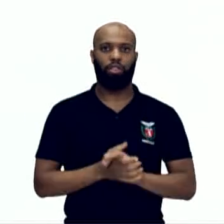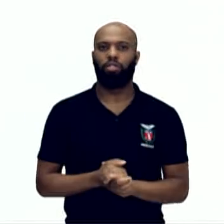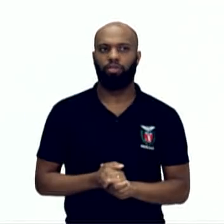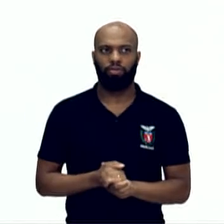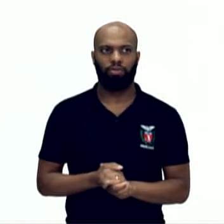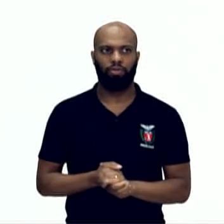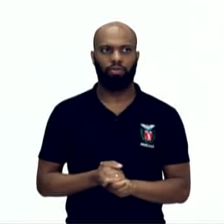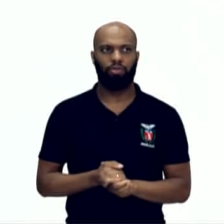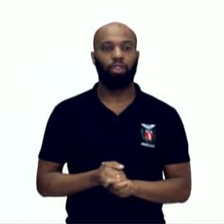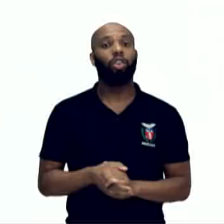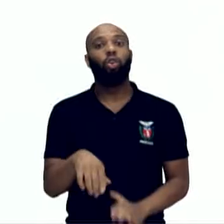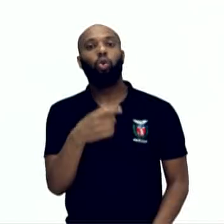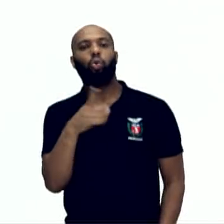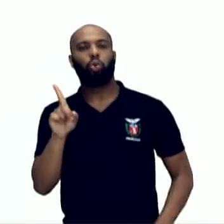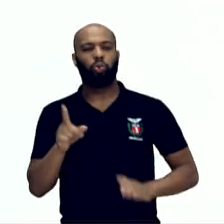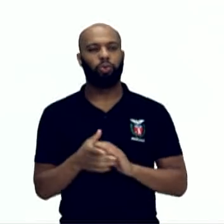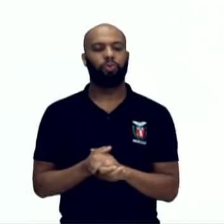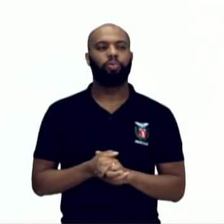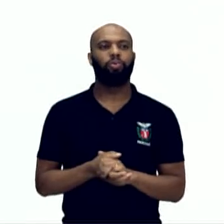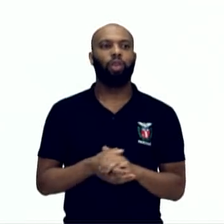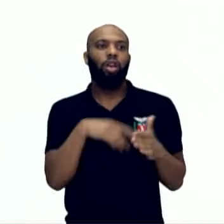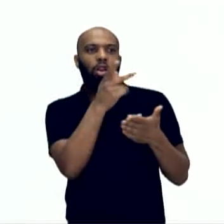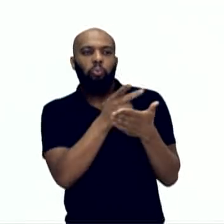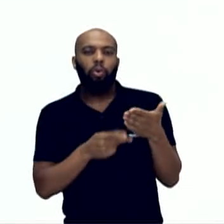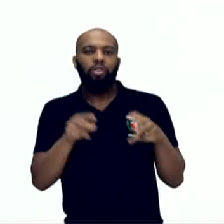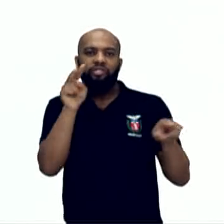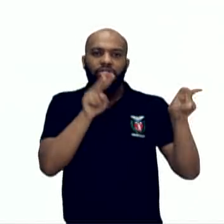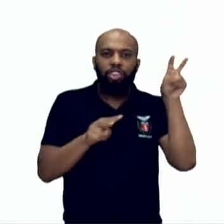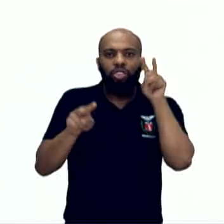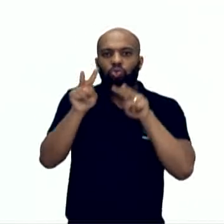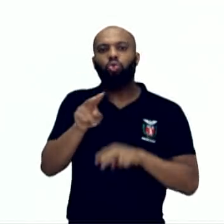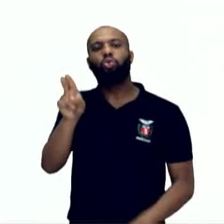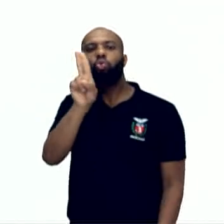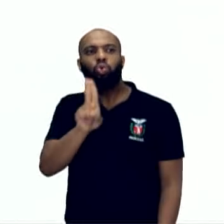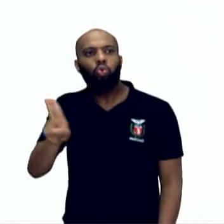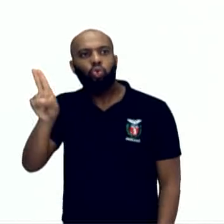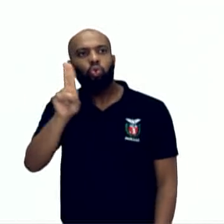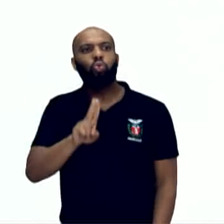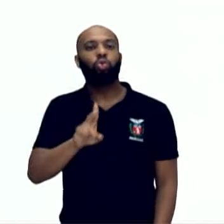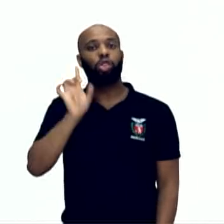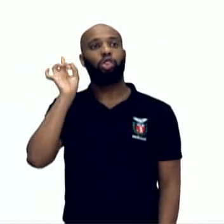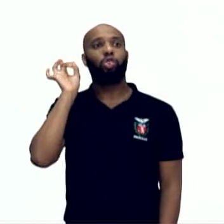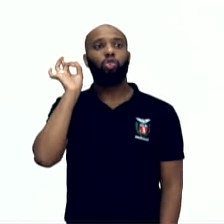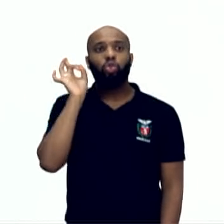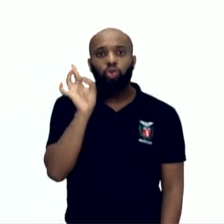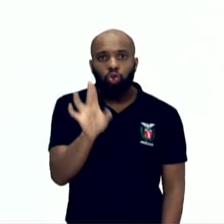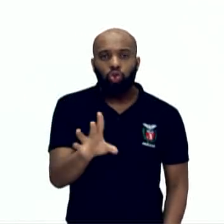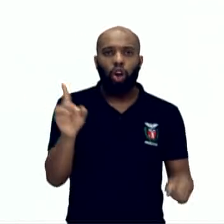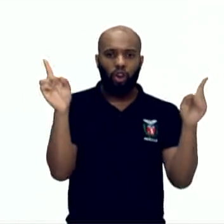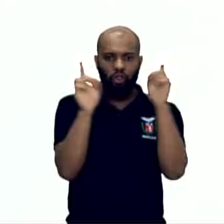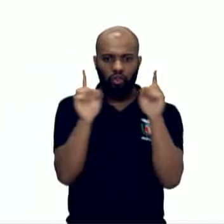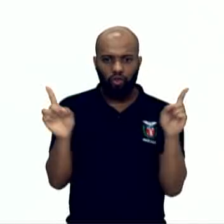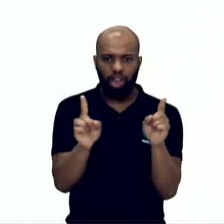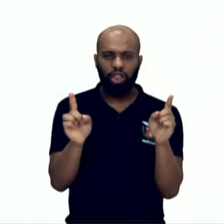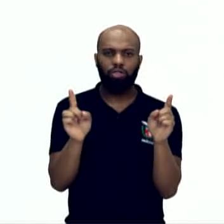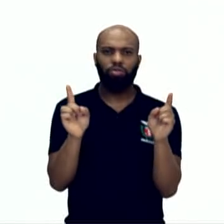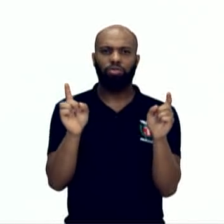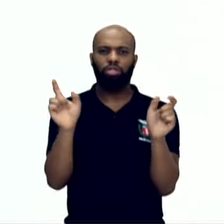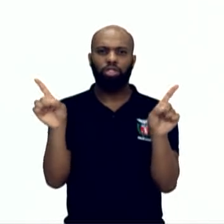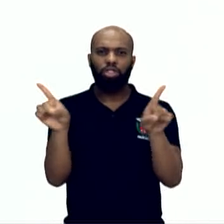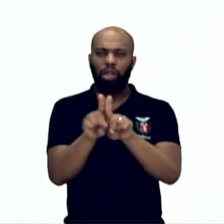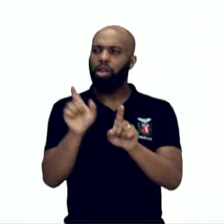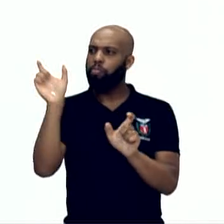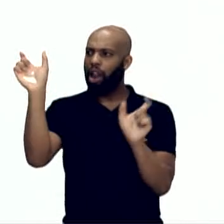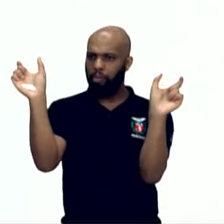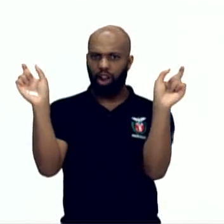E, por último, ali, os poemas visuais usam como recurso apenas o verso, a estrofe e a rima. Aqueles recursos